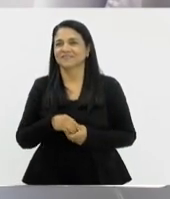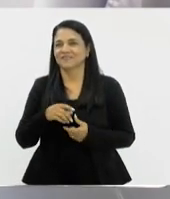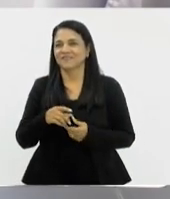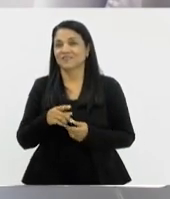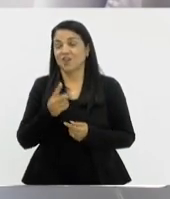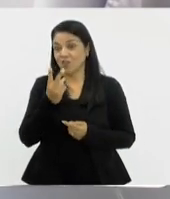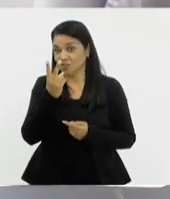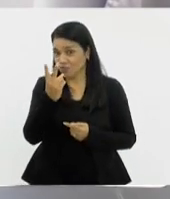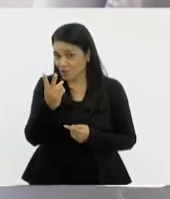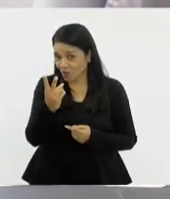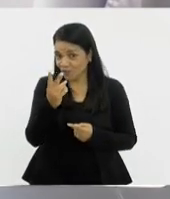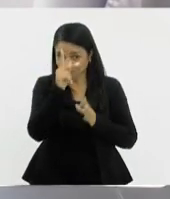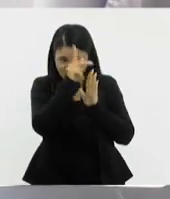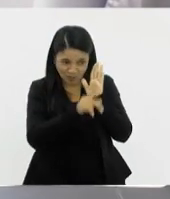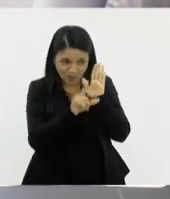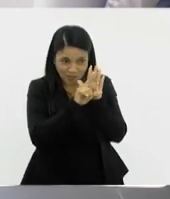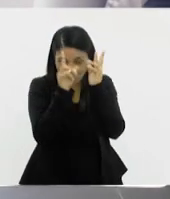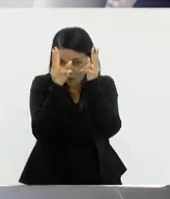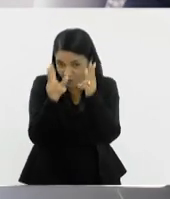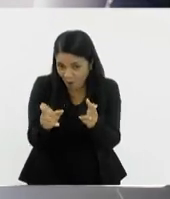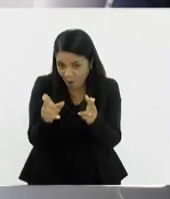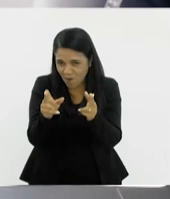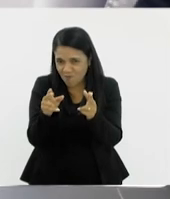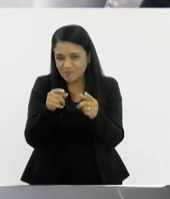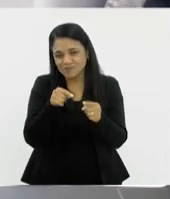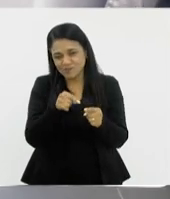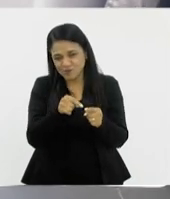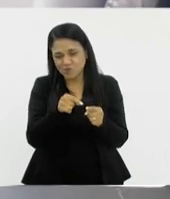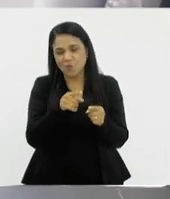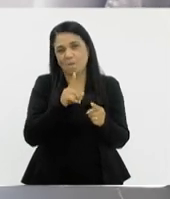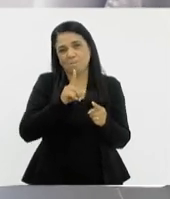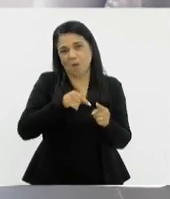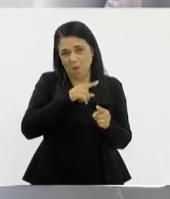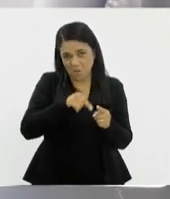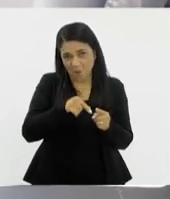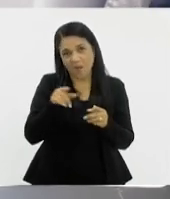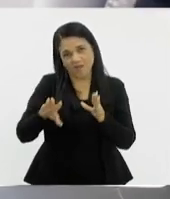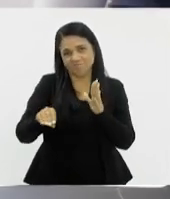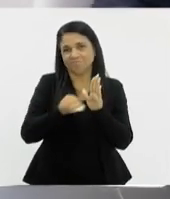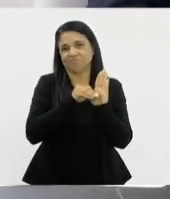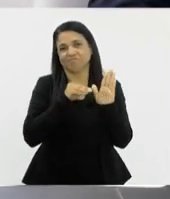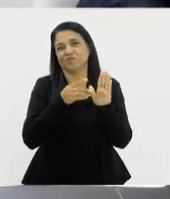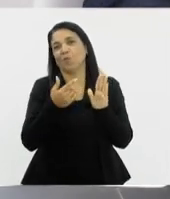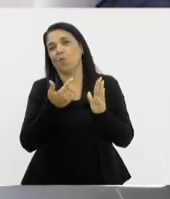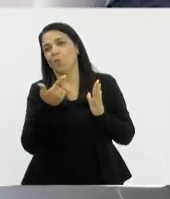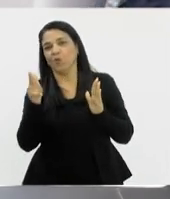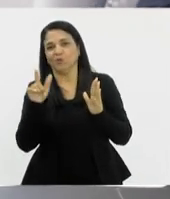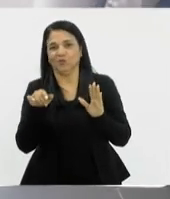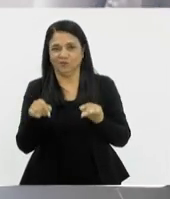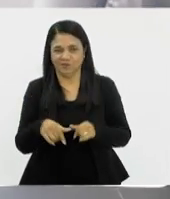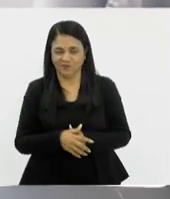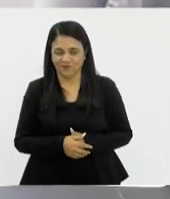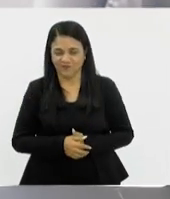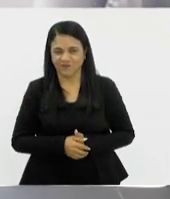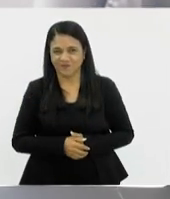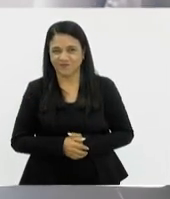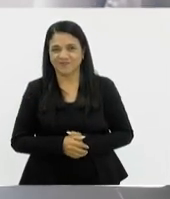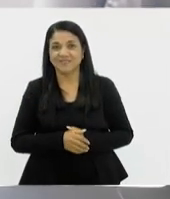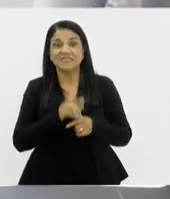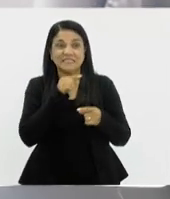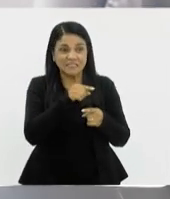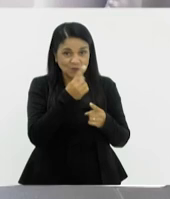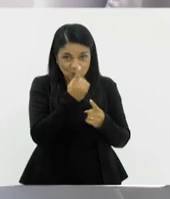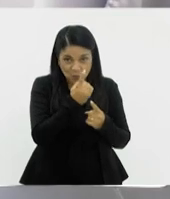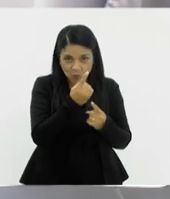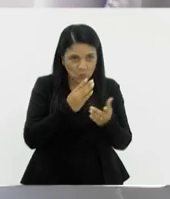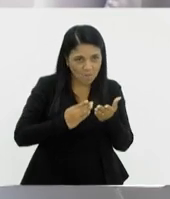dois iguais, que se um estragar com emenda, ele vai no outro. Exatamente igual, o outro é mais amplo. Não, um é maior e o menor. Né? Se no maior não passar,